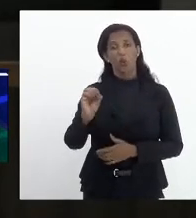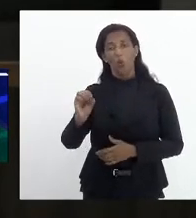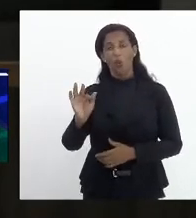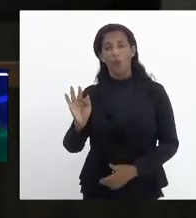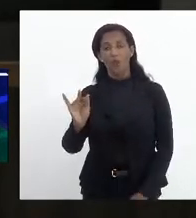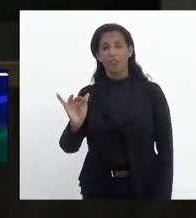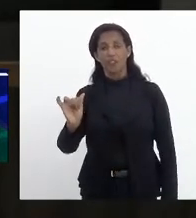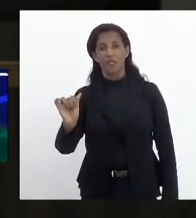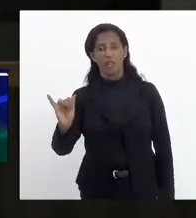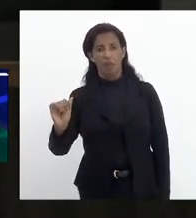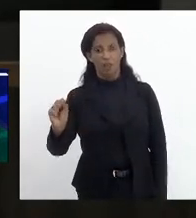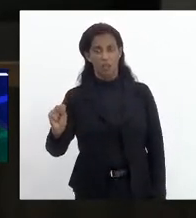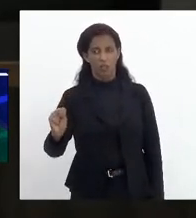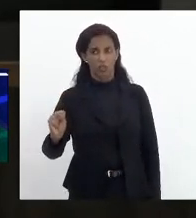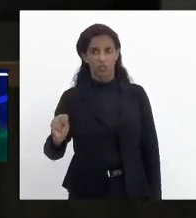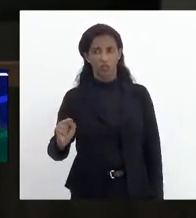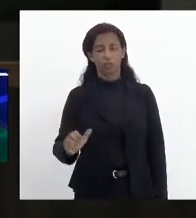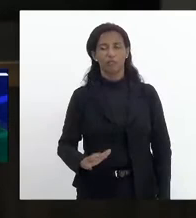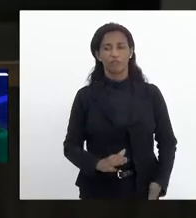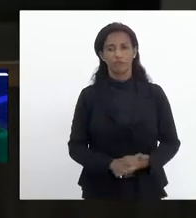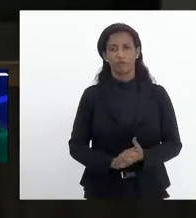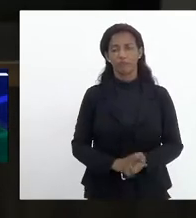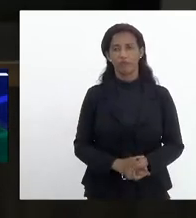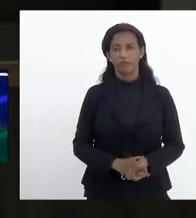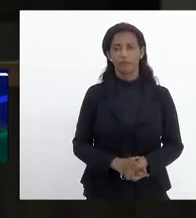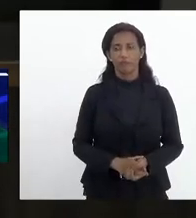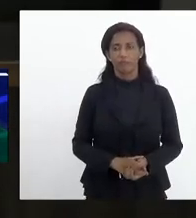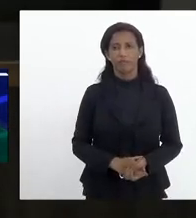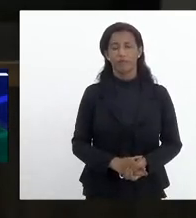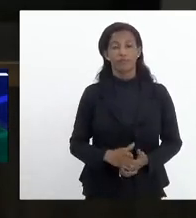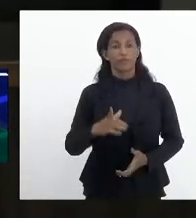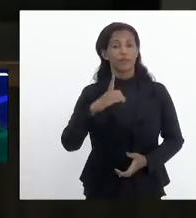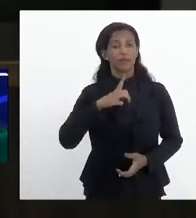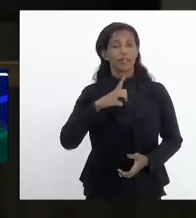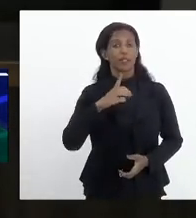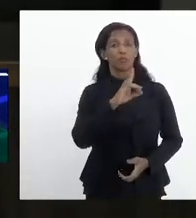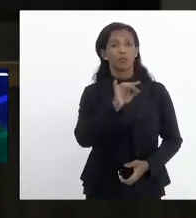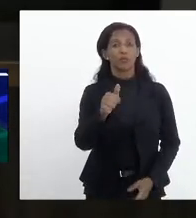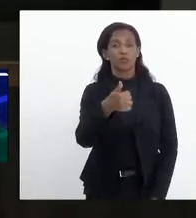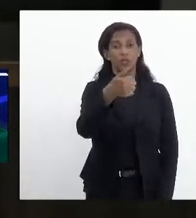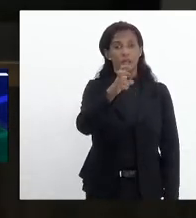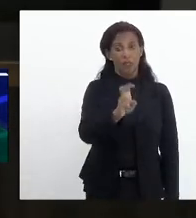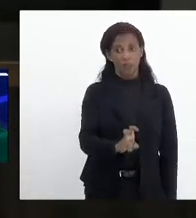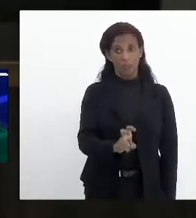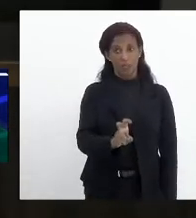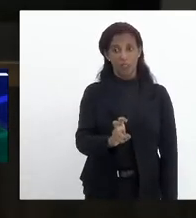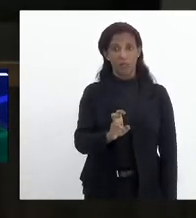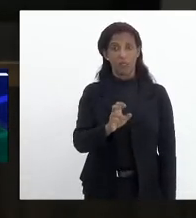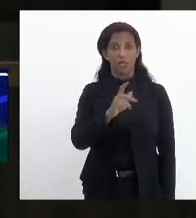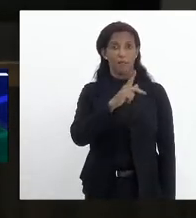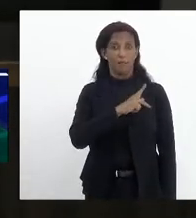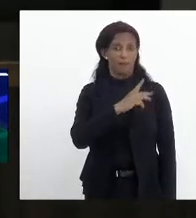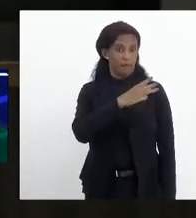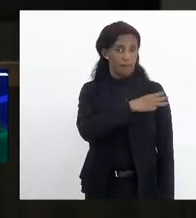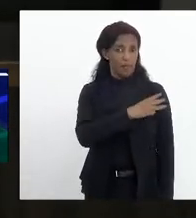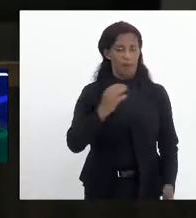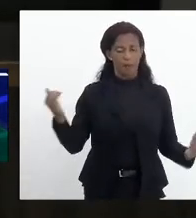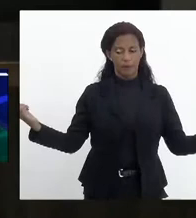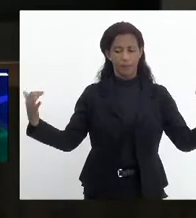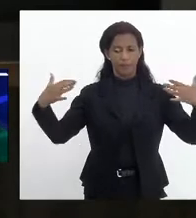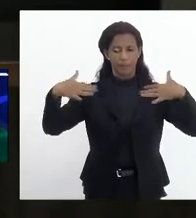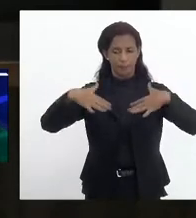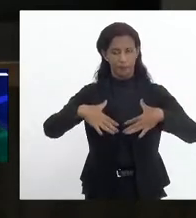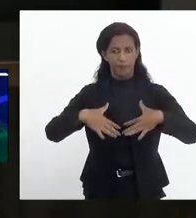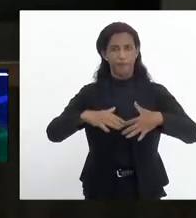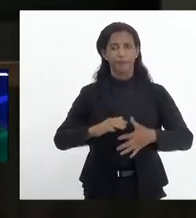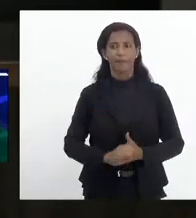encaminhado para amanhã, a partir das 17 horas. Teremos no dia 15 aqui uma manifestação da Polícia Militar. A ideia